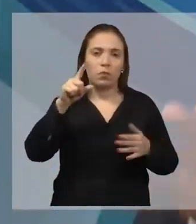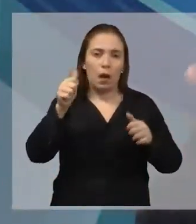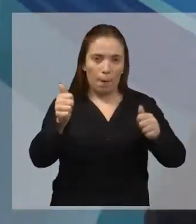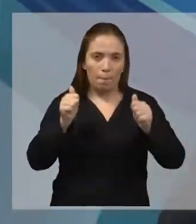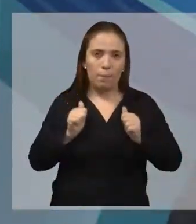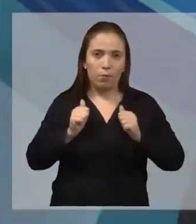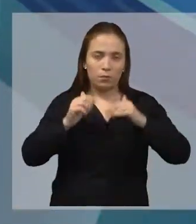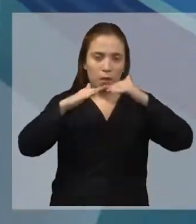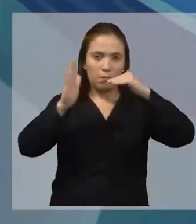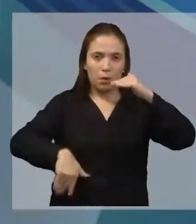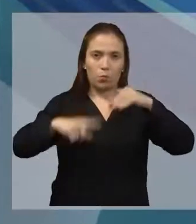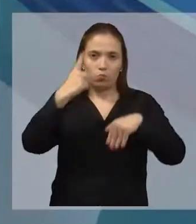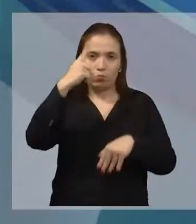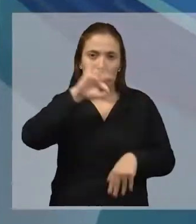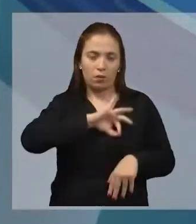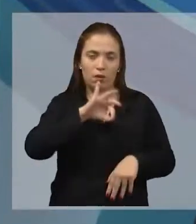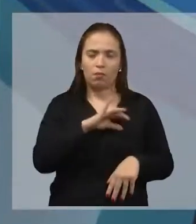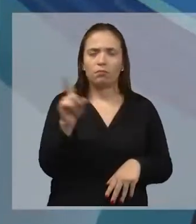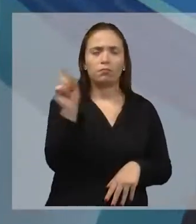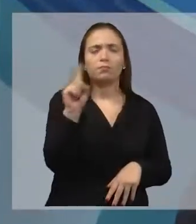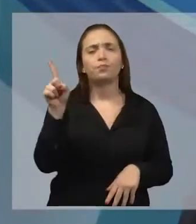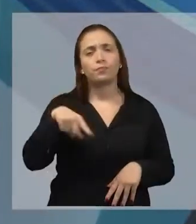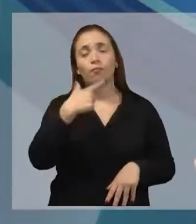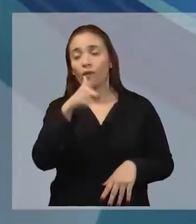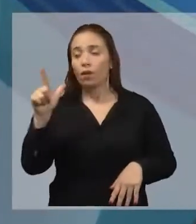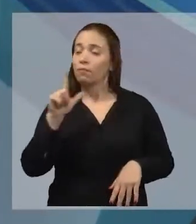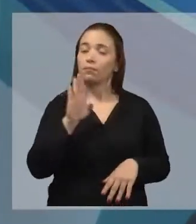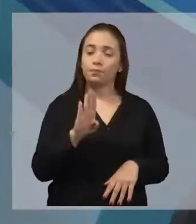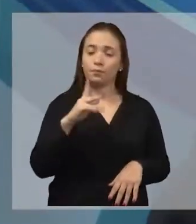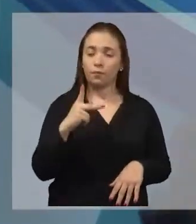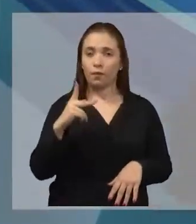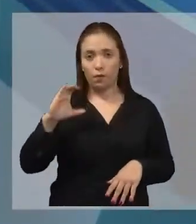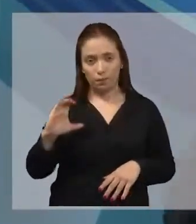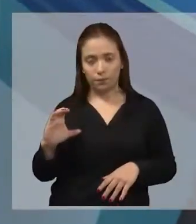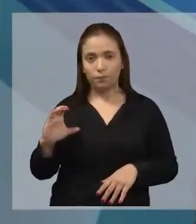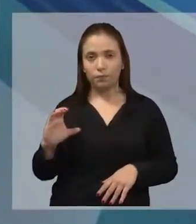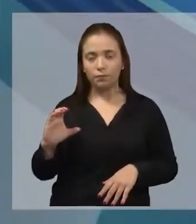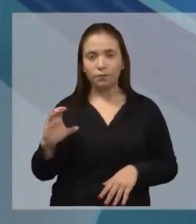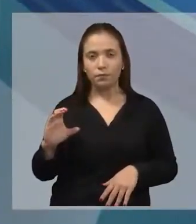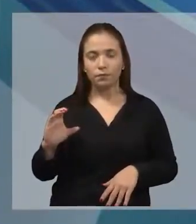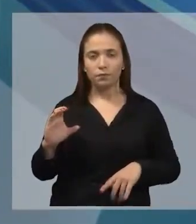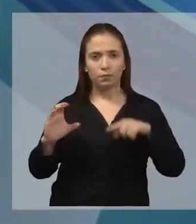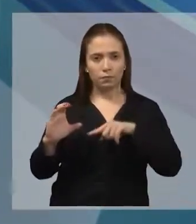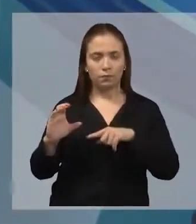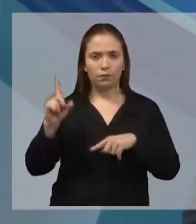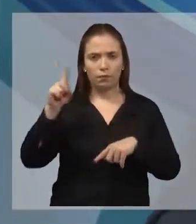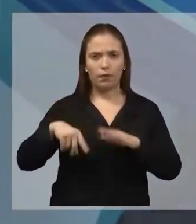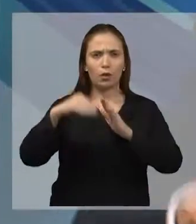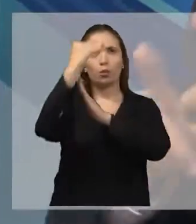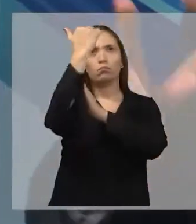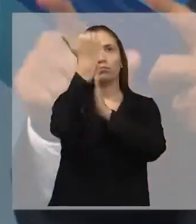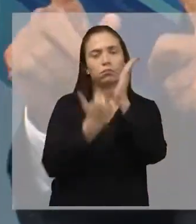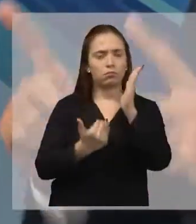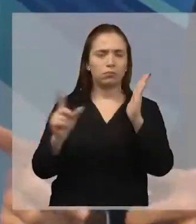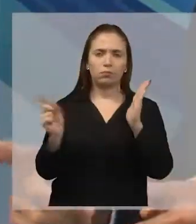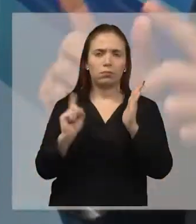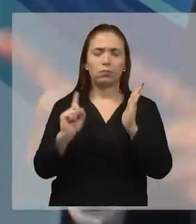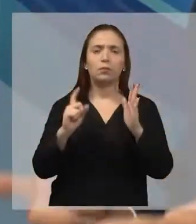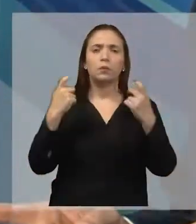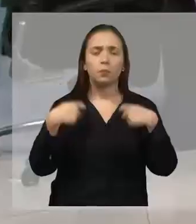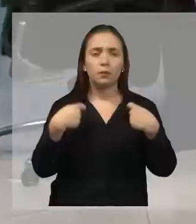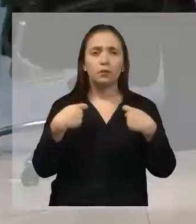vê um projeto pronto e quer, né, ser aprovado com força. Com relação a essa reforma, com relação a essa proposta